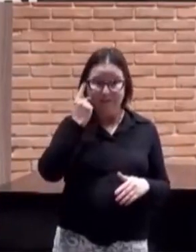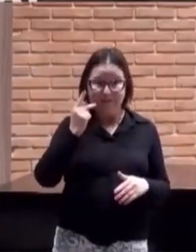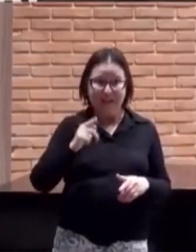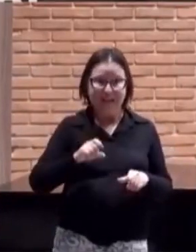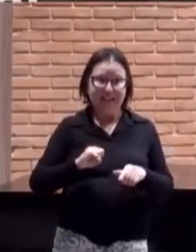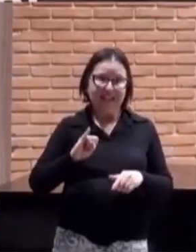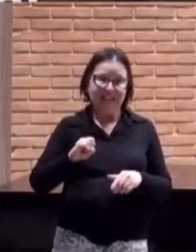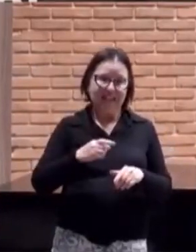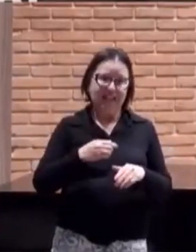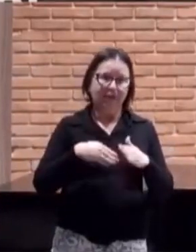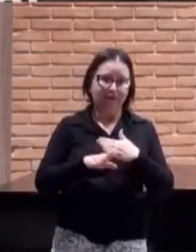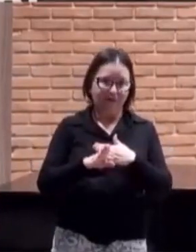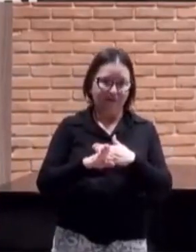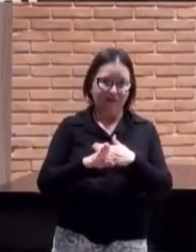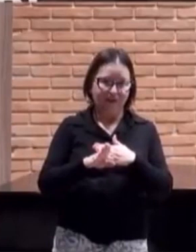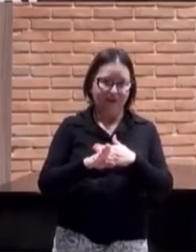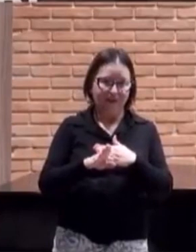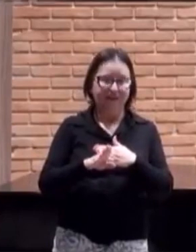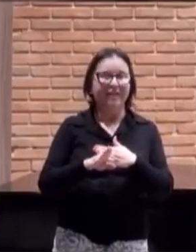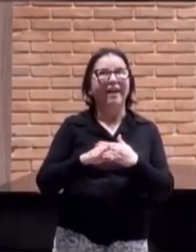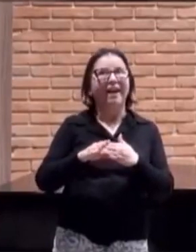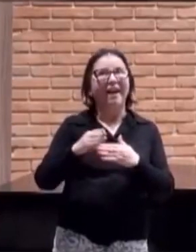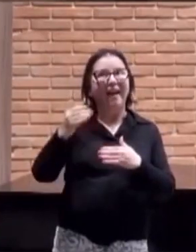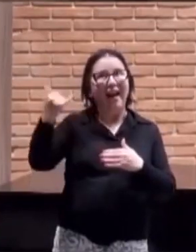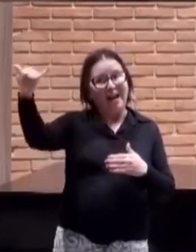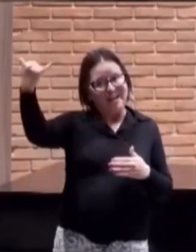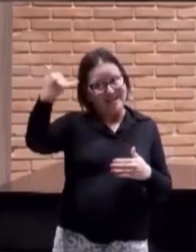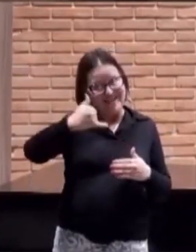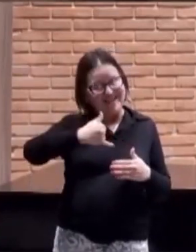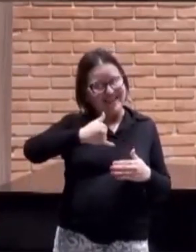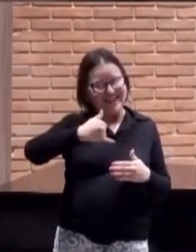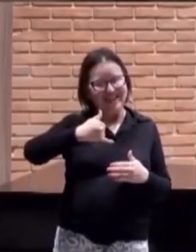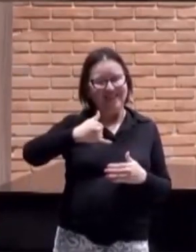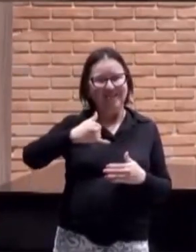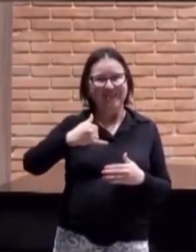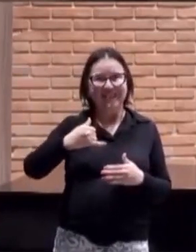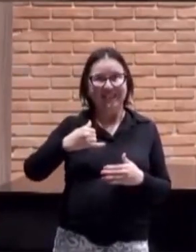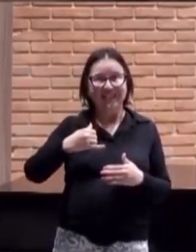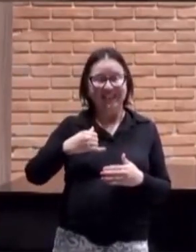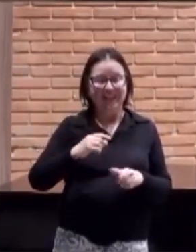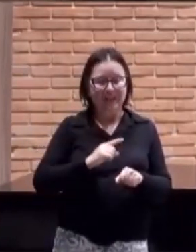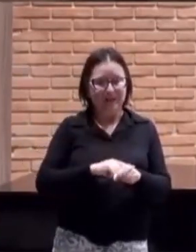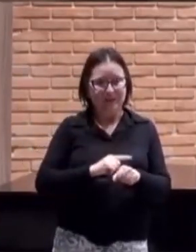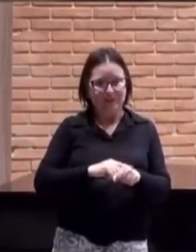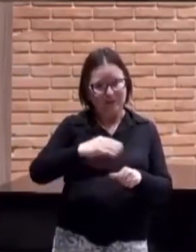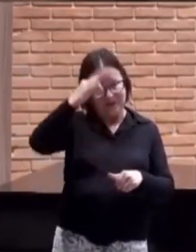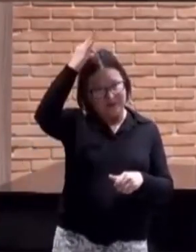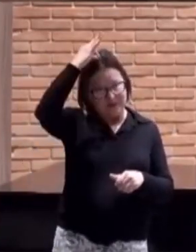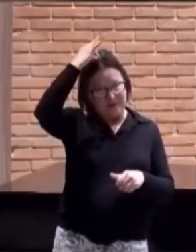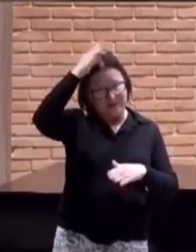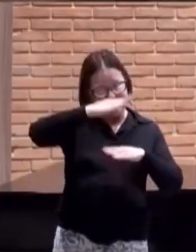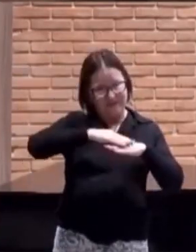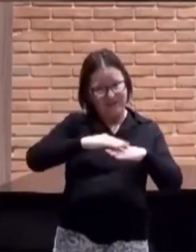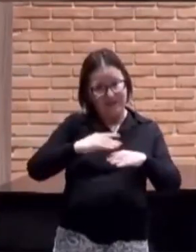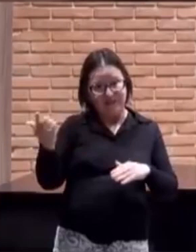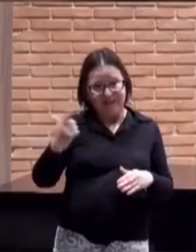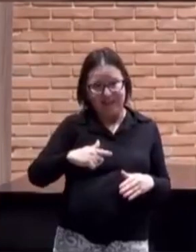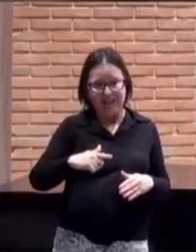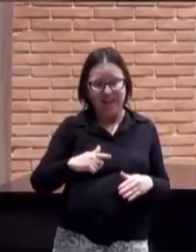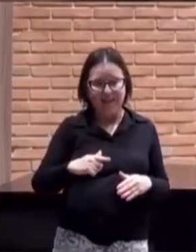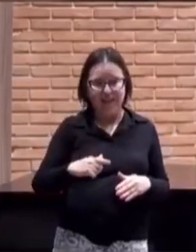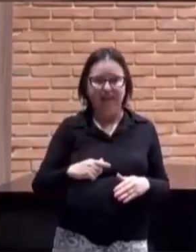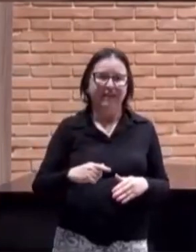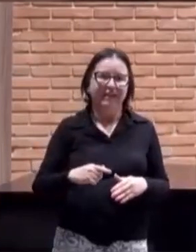for, eu vô-lo enviarei. Quando ele vier, convencerá o mundo do pecado,